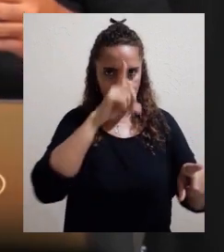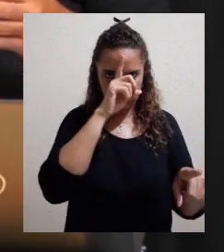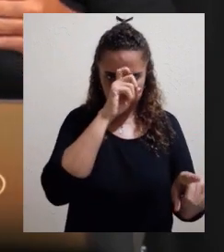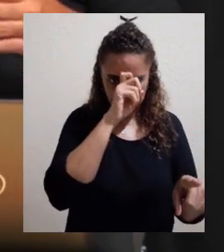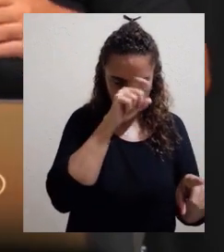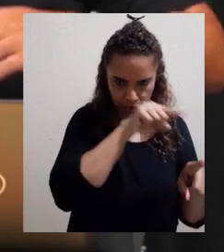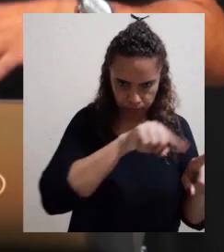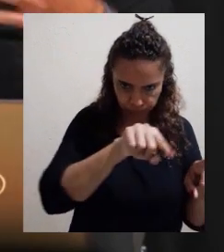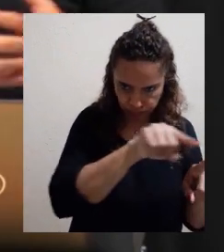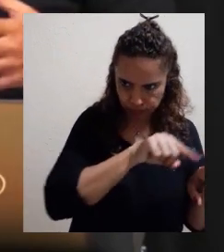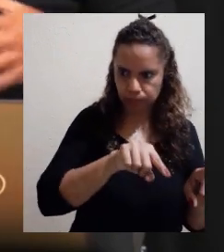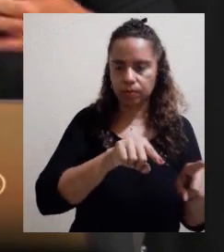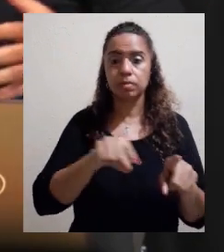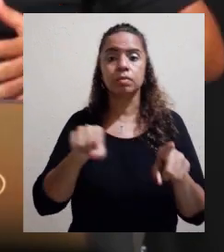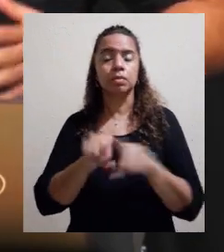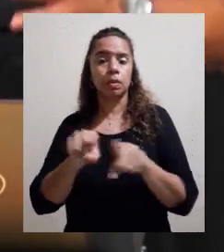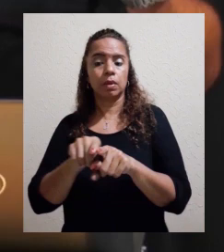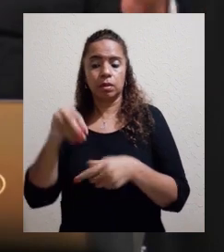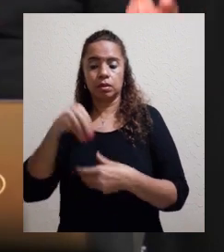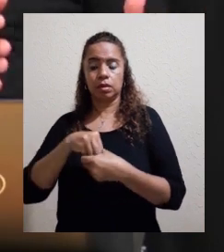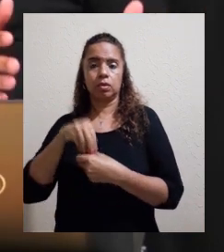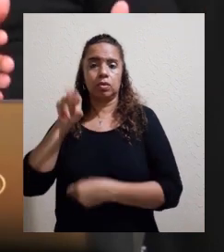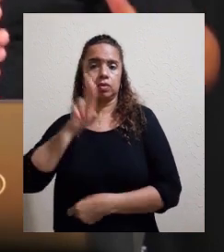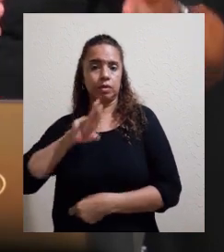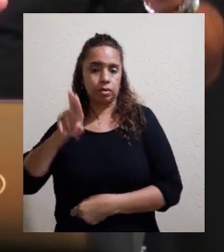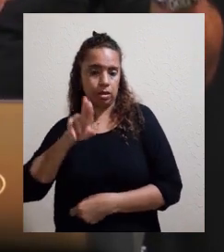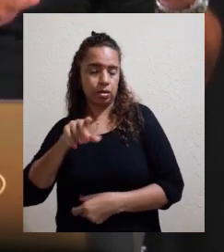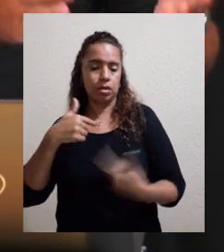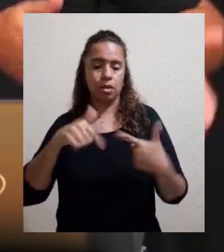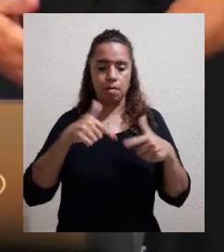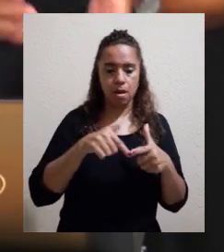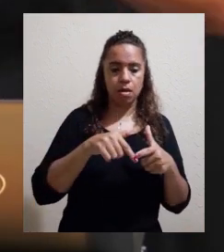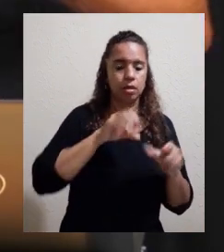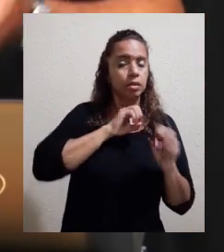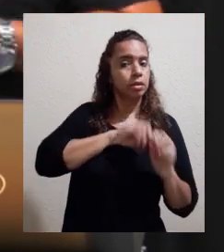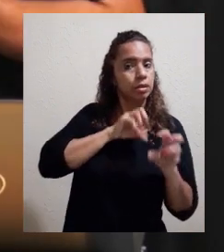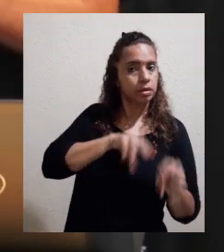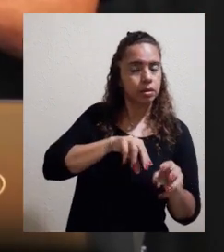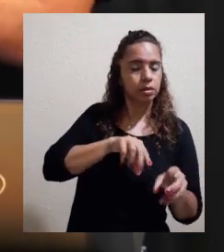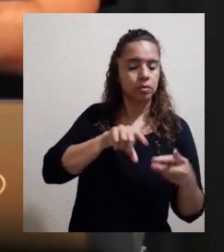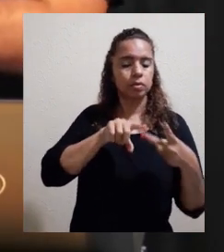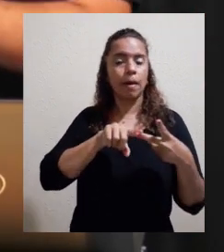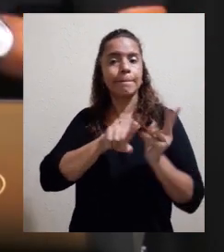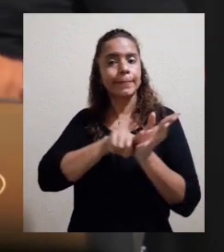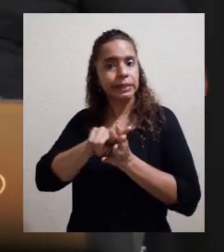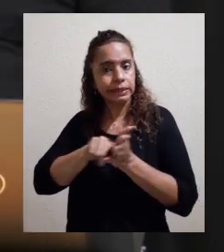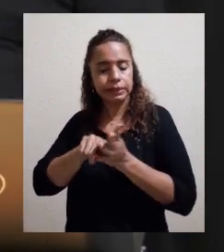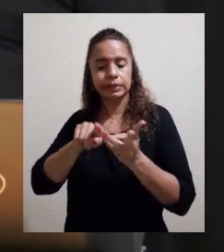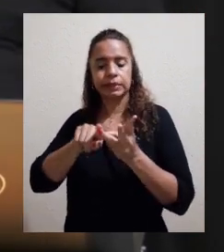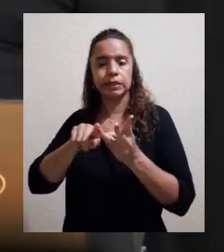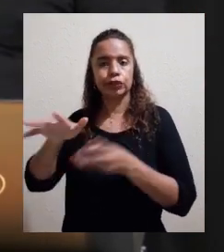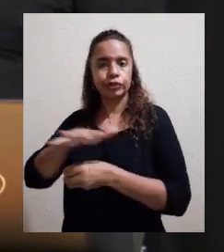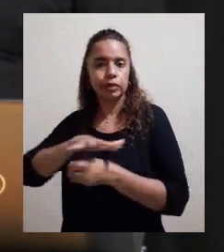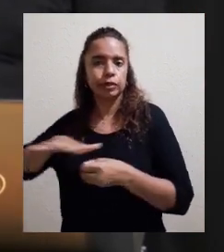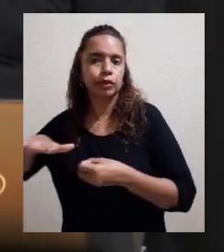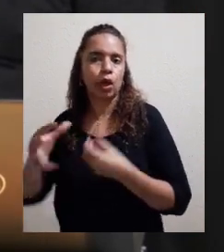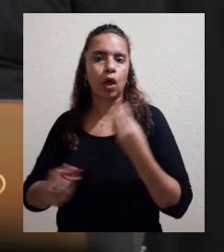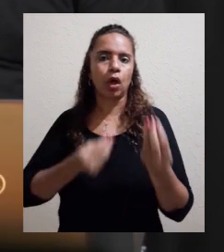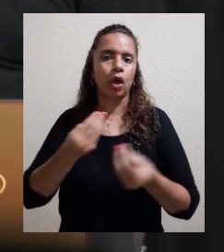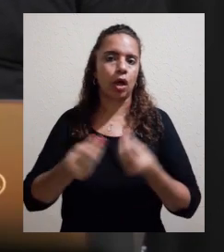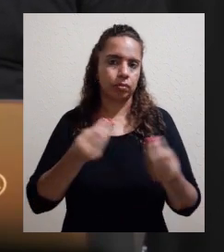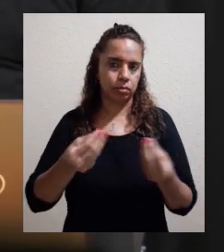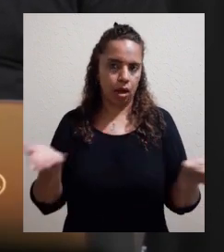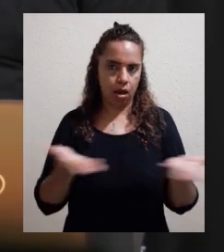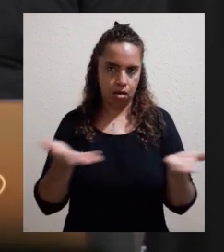que trabalham continuamente, tanto na questão do ensino, da pesquisa, como agora da relevância deles nesse